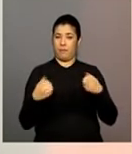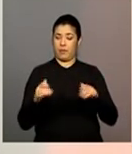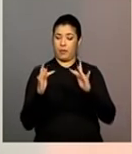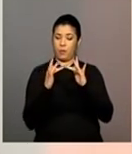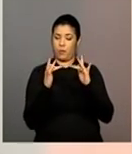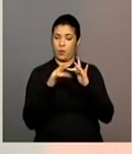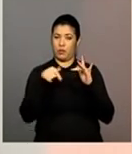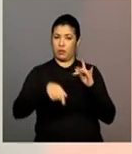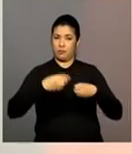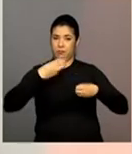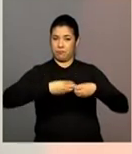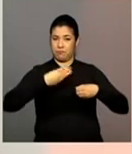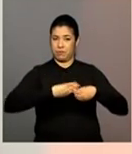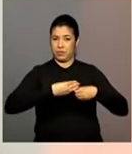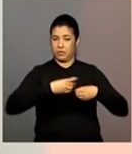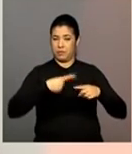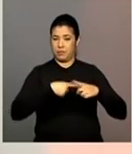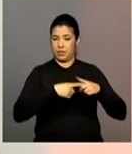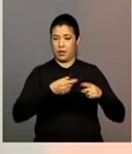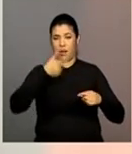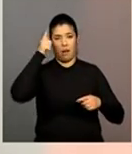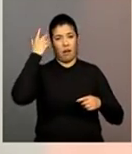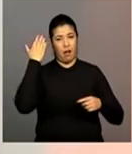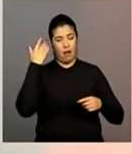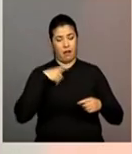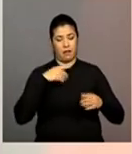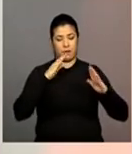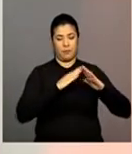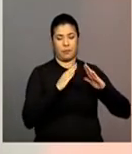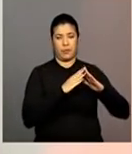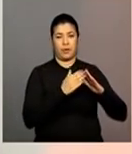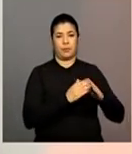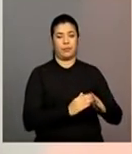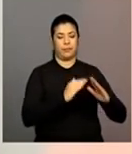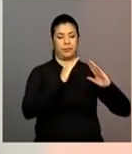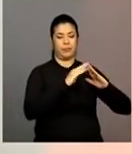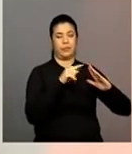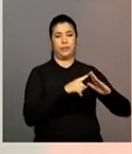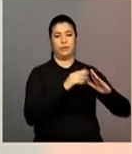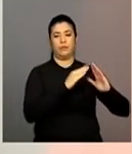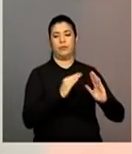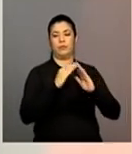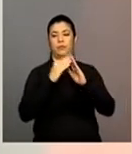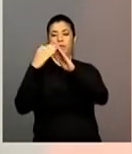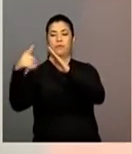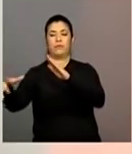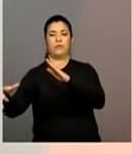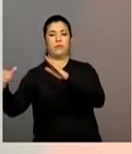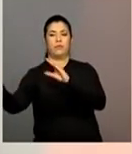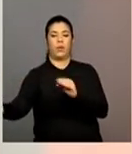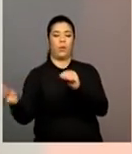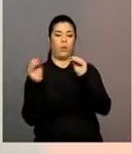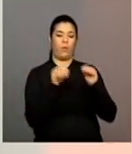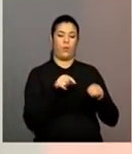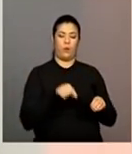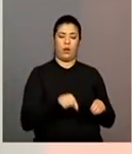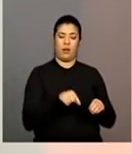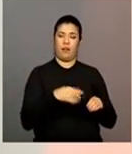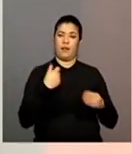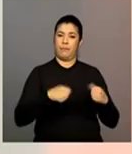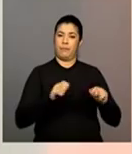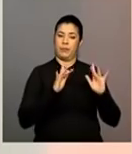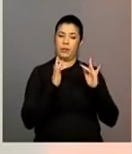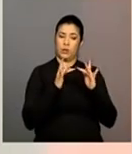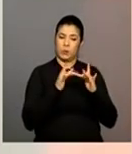aquele território eh no Cis ele é feito um trabalho para que aquelas pessoas se sintam como comunidade e